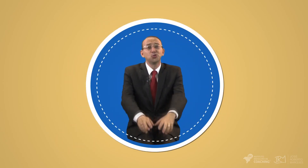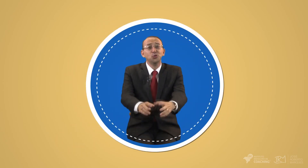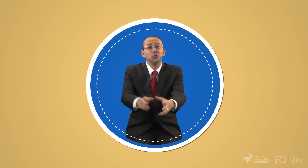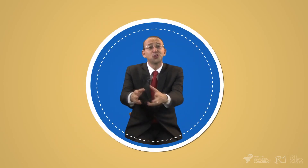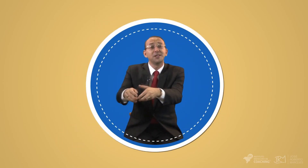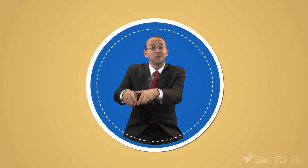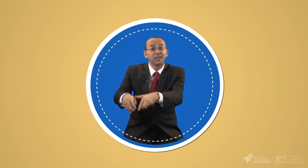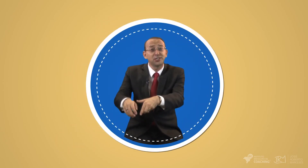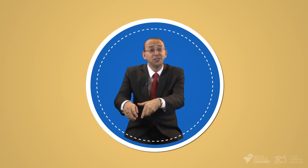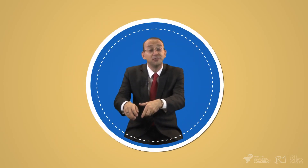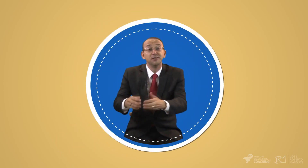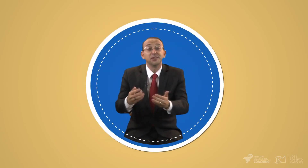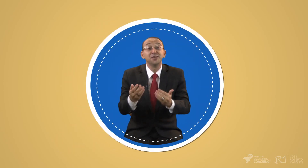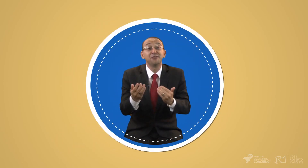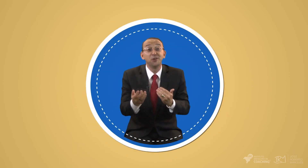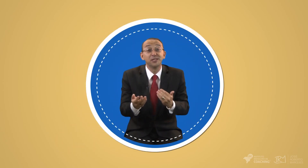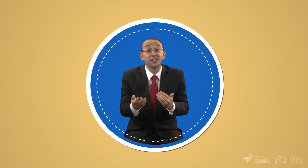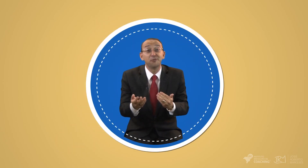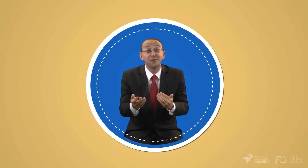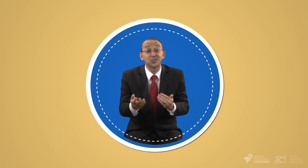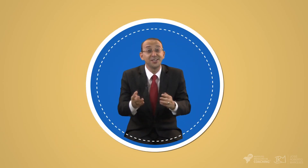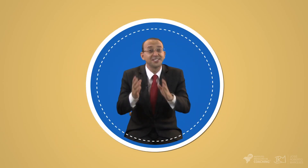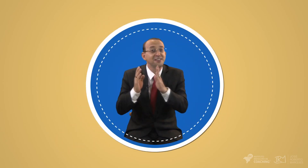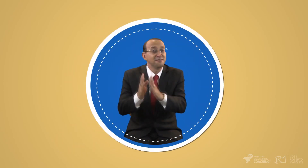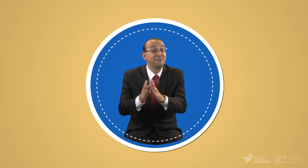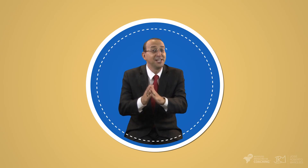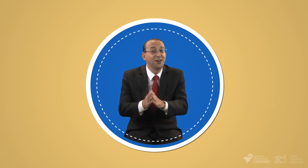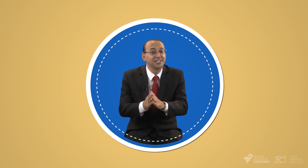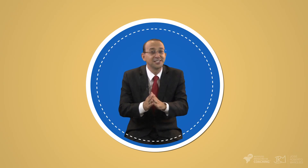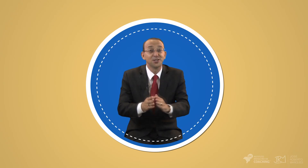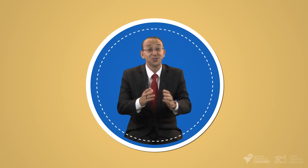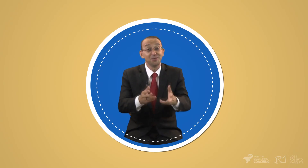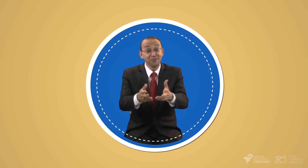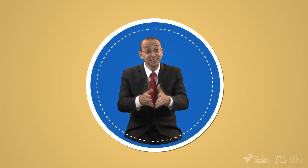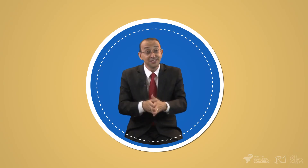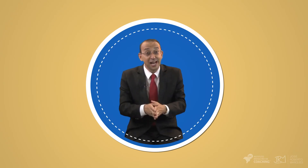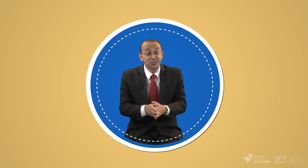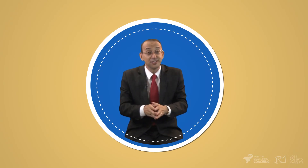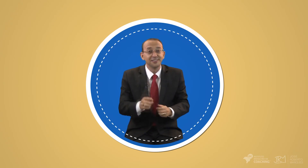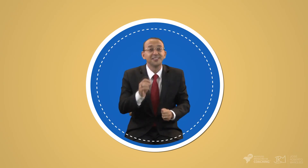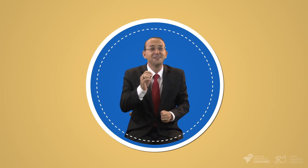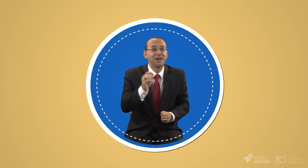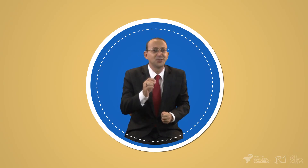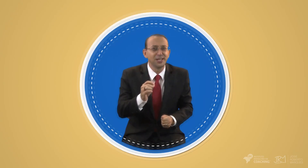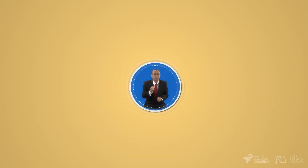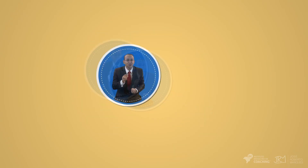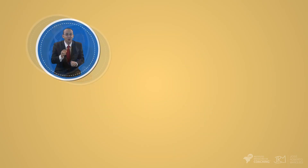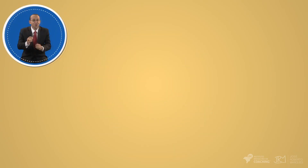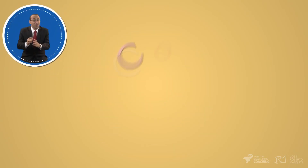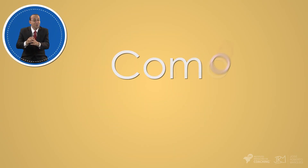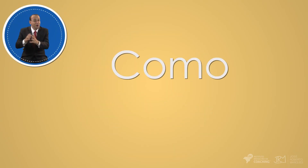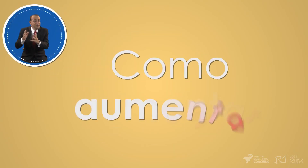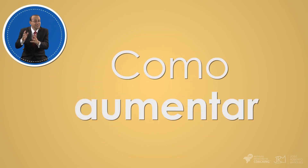entender tudo sobre esse aplicativo e vai obter informações valiosas sobre a felicidade e mais do que